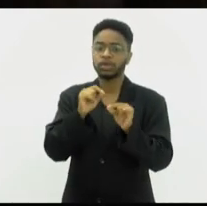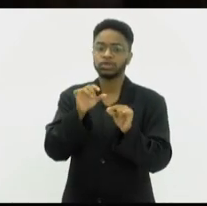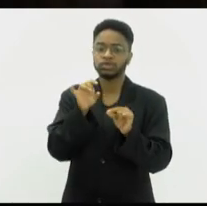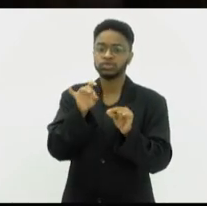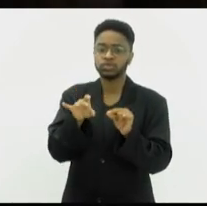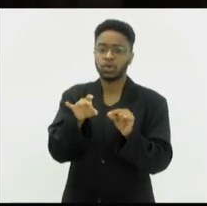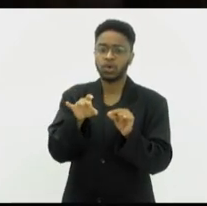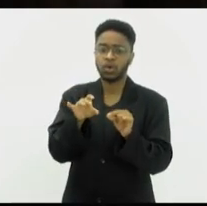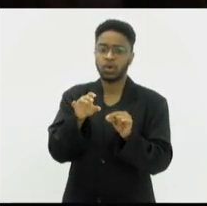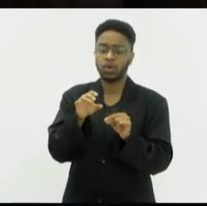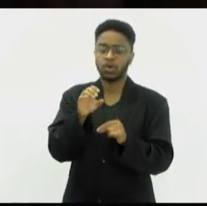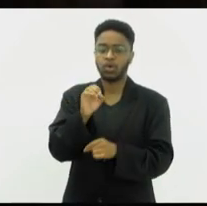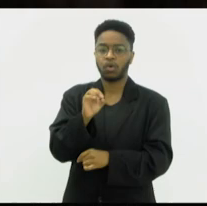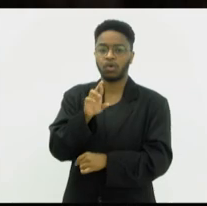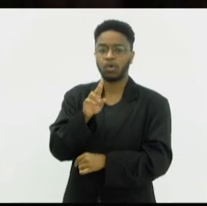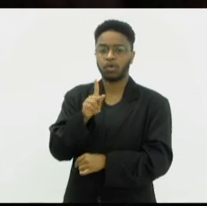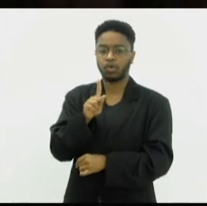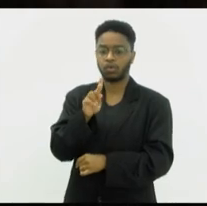tal de Orkut.